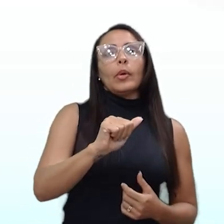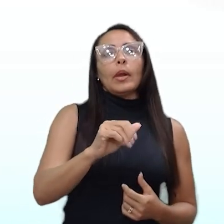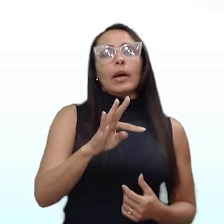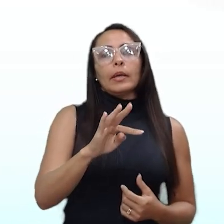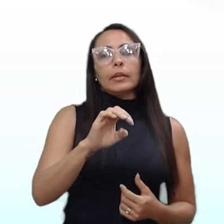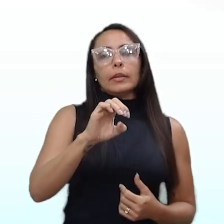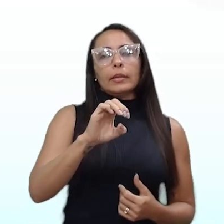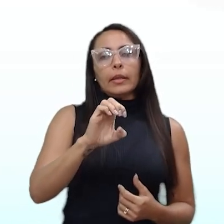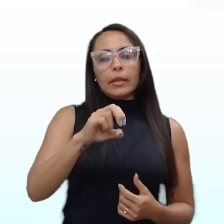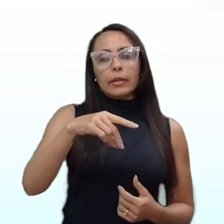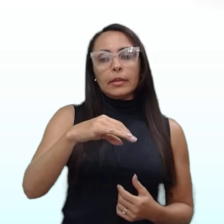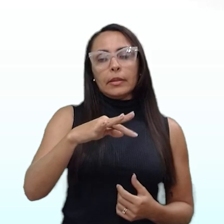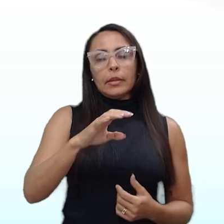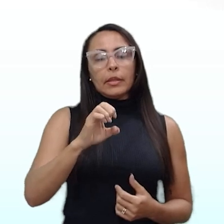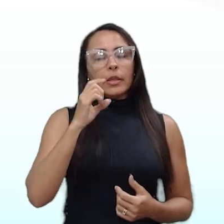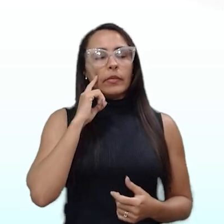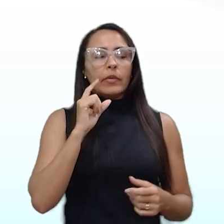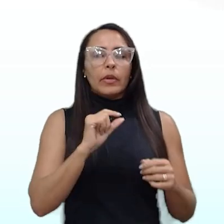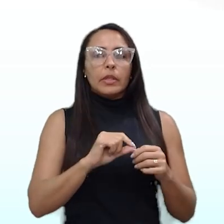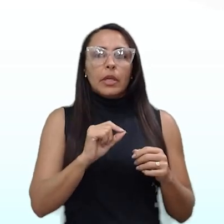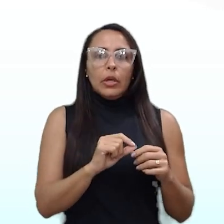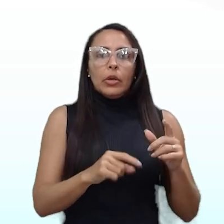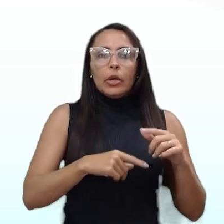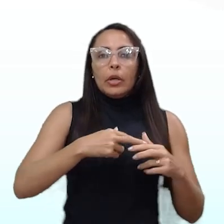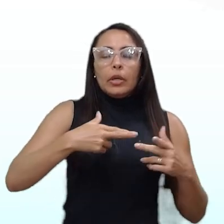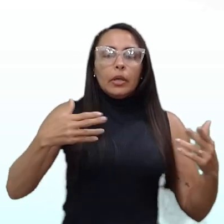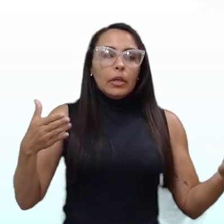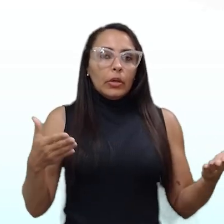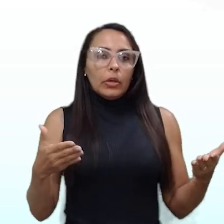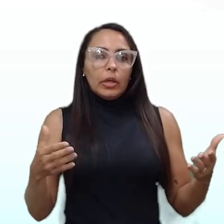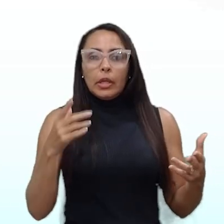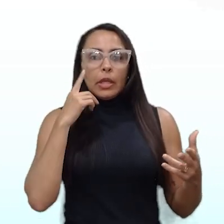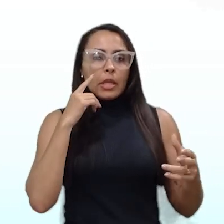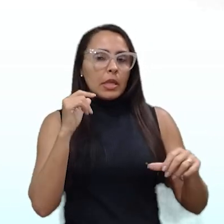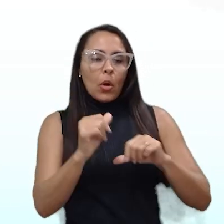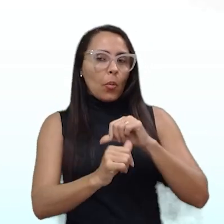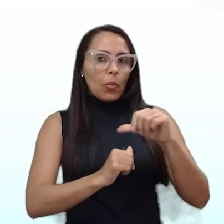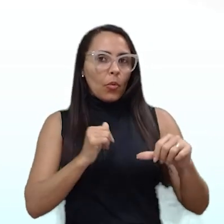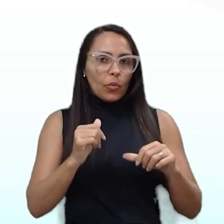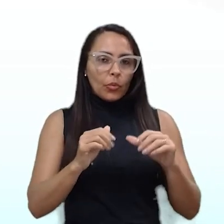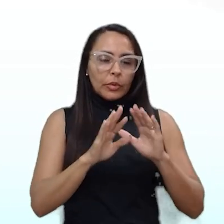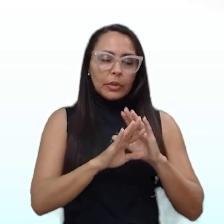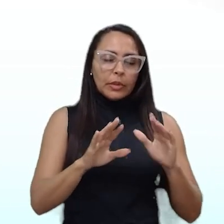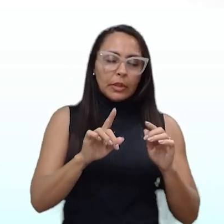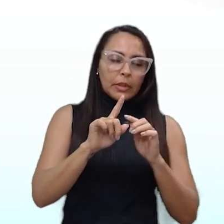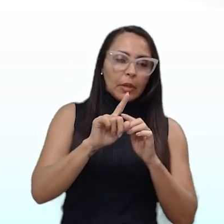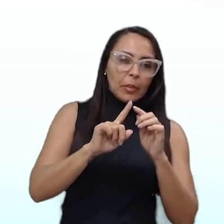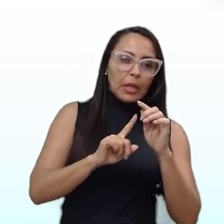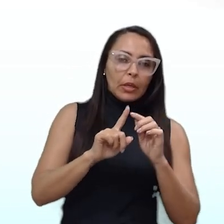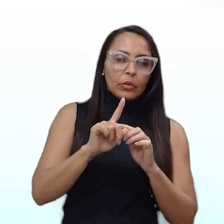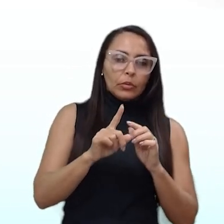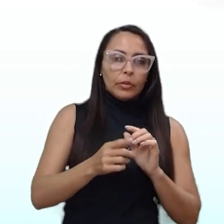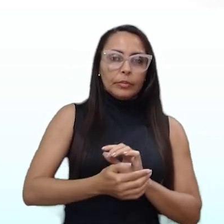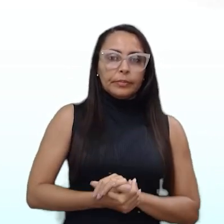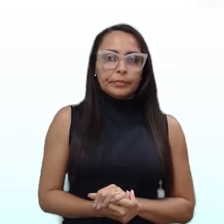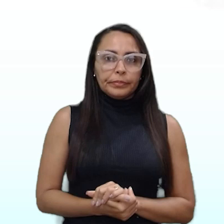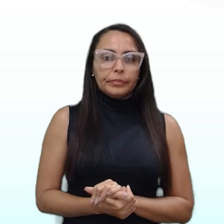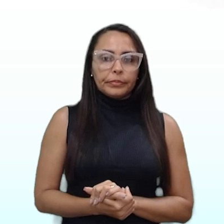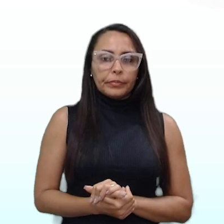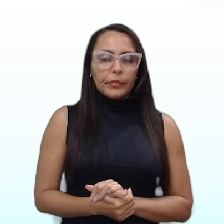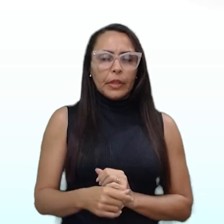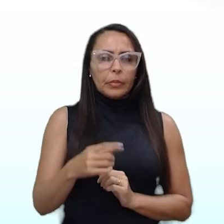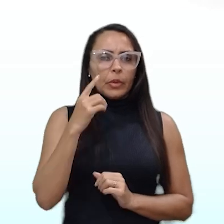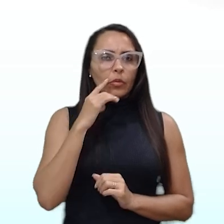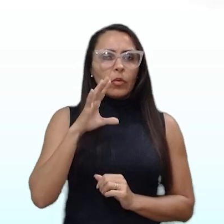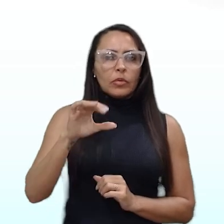latente, que é o calor que vai fazer com que o objeto agora não mude de temperatura, mas mude seu estado físico. Sabe quando você